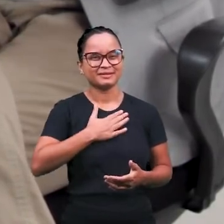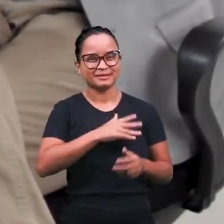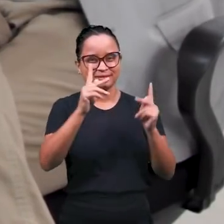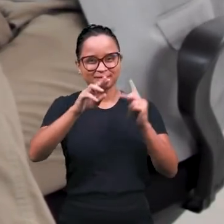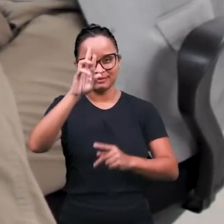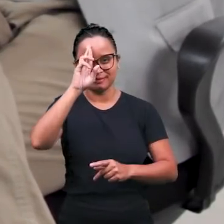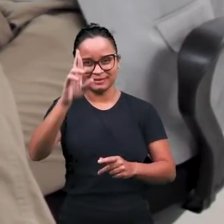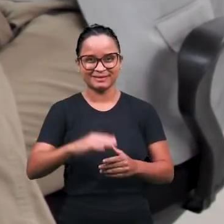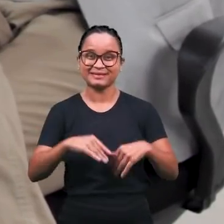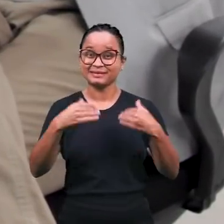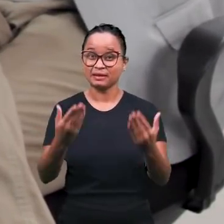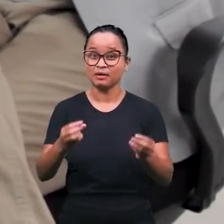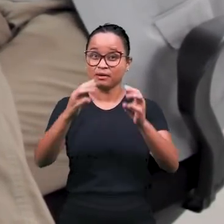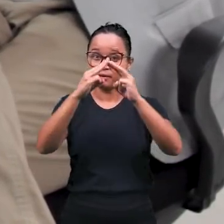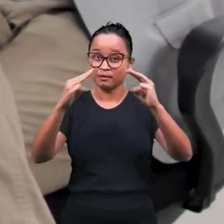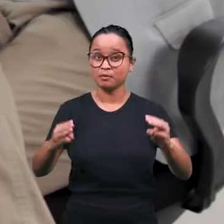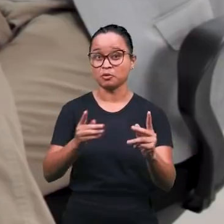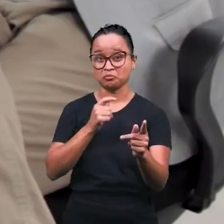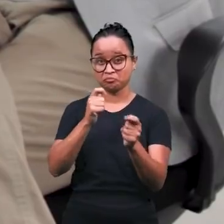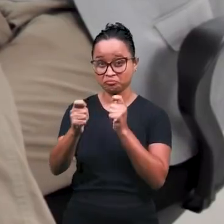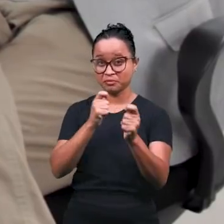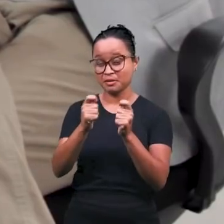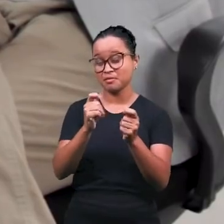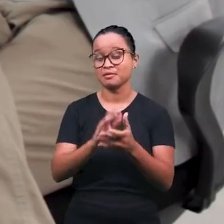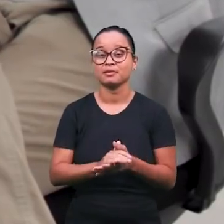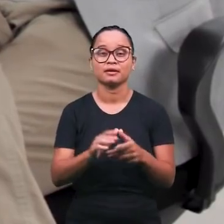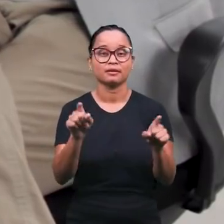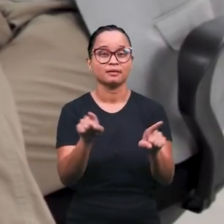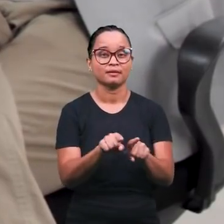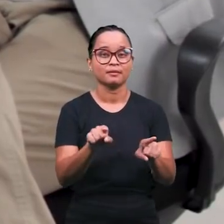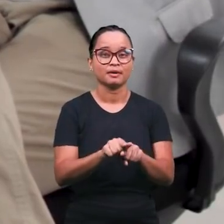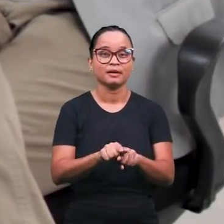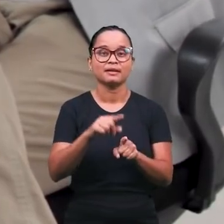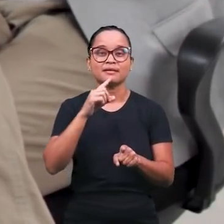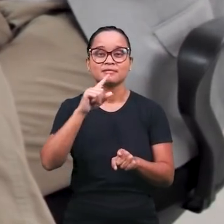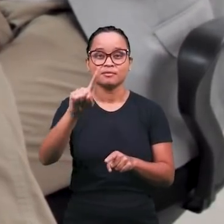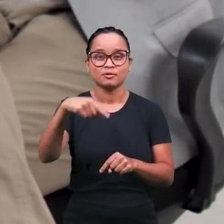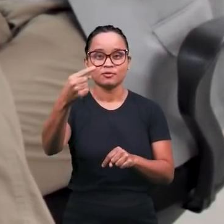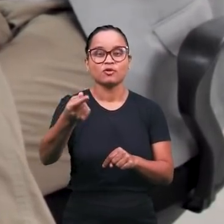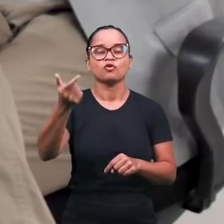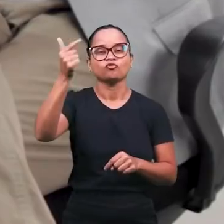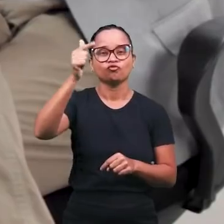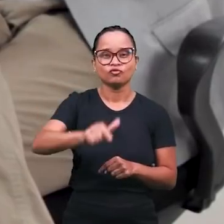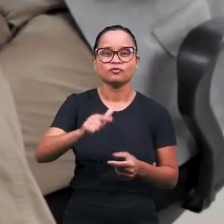prazer, irmãos. A paz do Senhor. Esse é o Mana em Entrevista e na